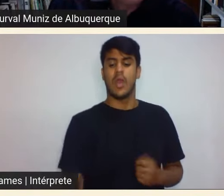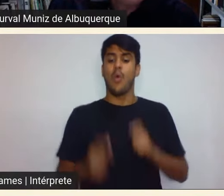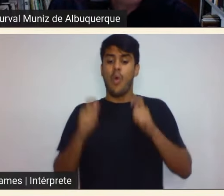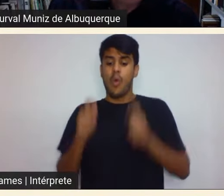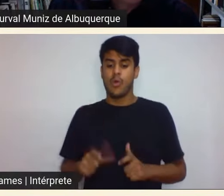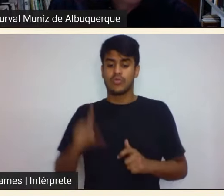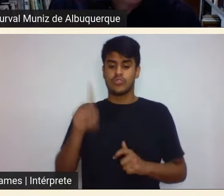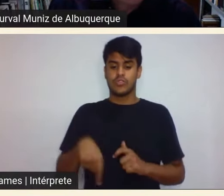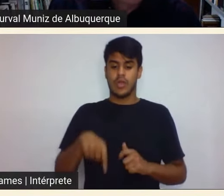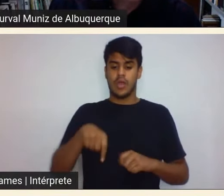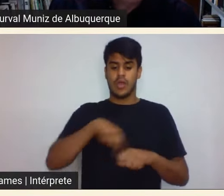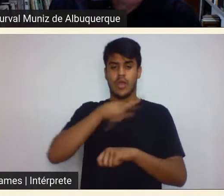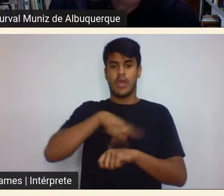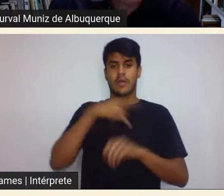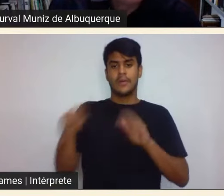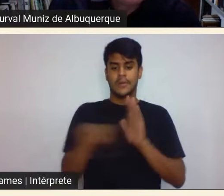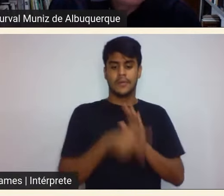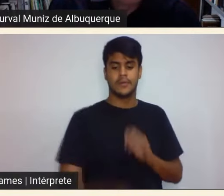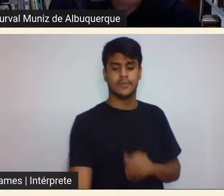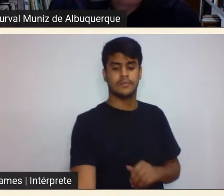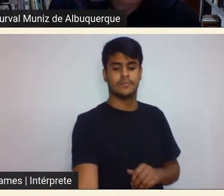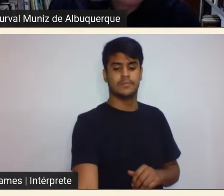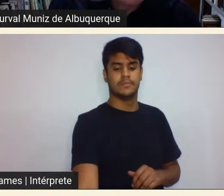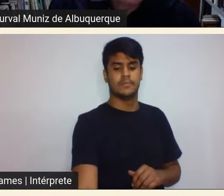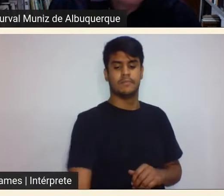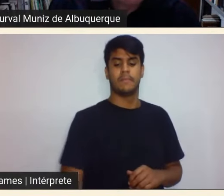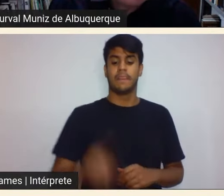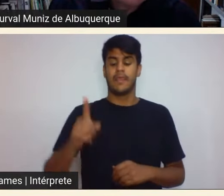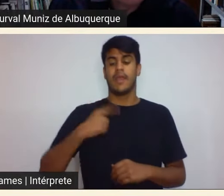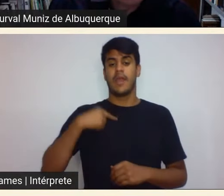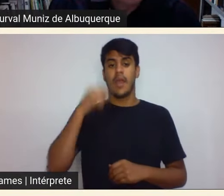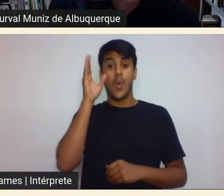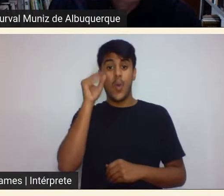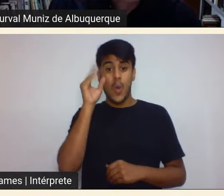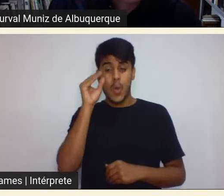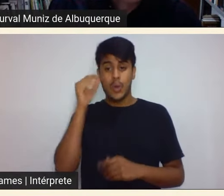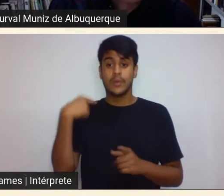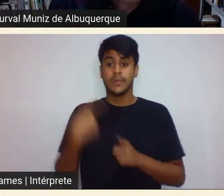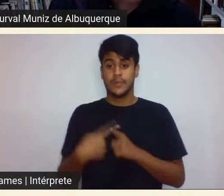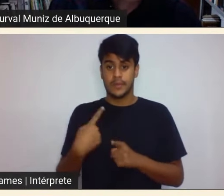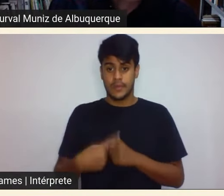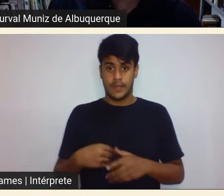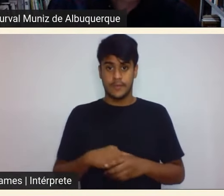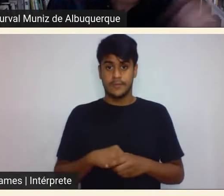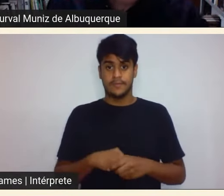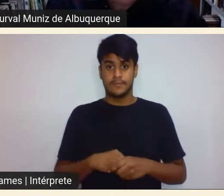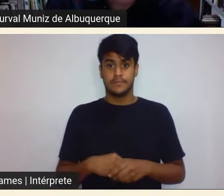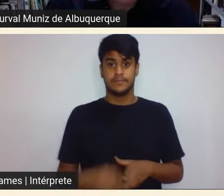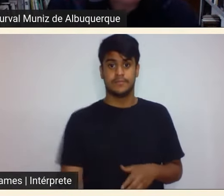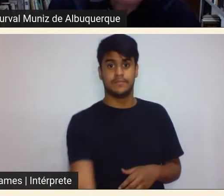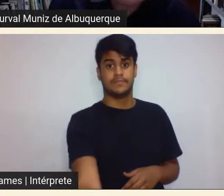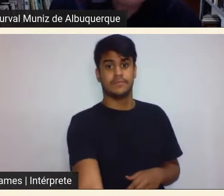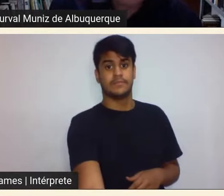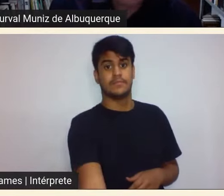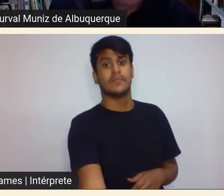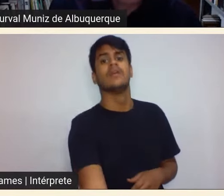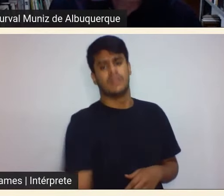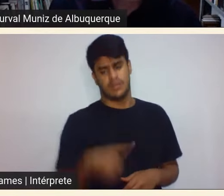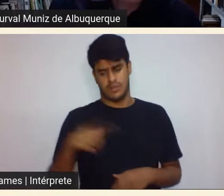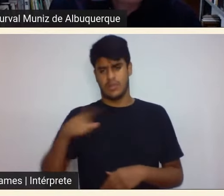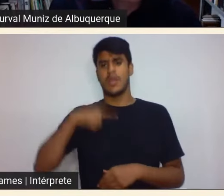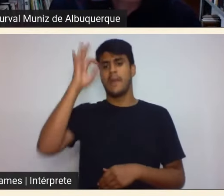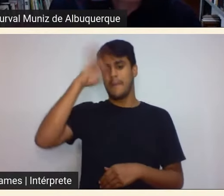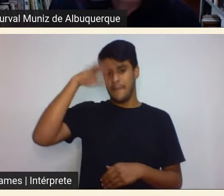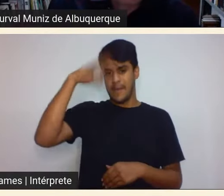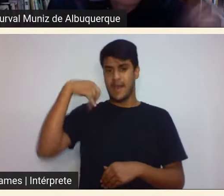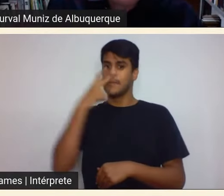nacional. Quer dizer, é curioso, por exemplo, né, a viagem de Mário, né, e depois o Mário patrocina uma